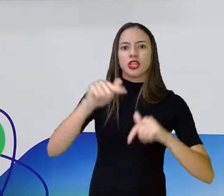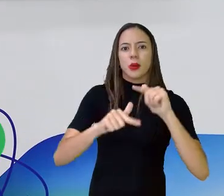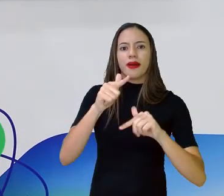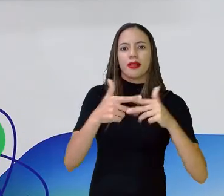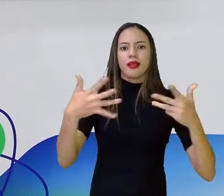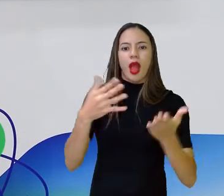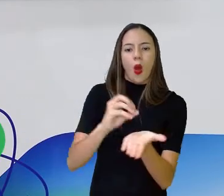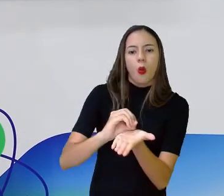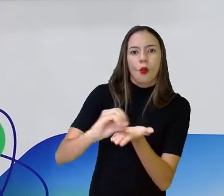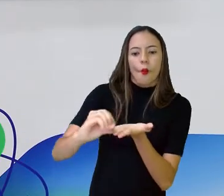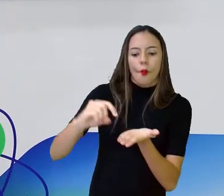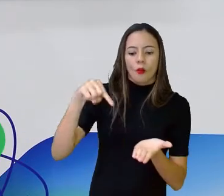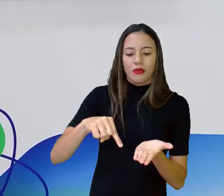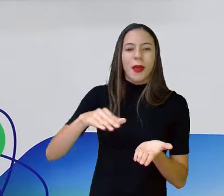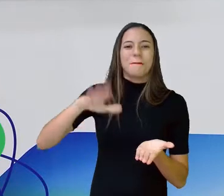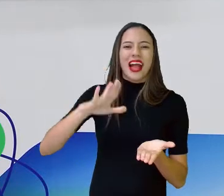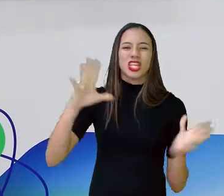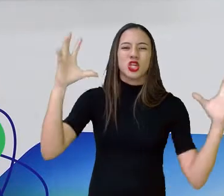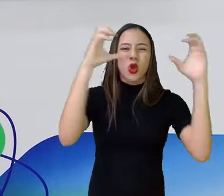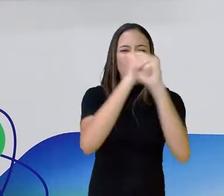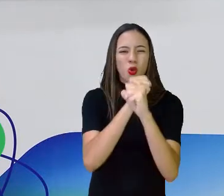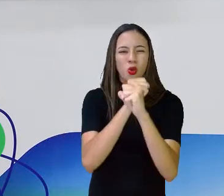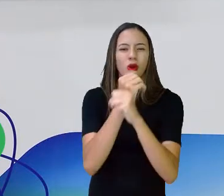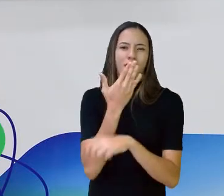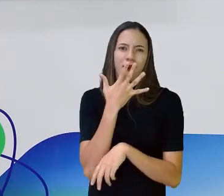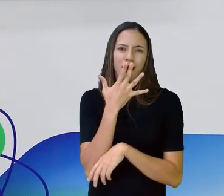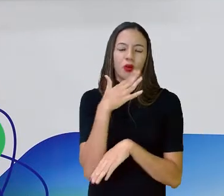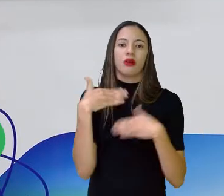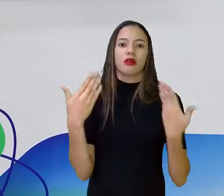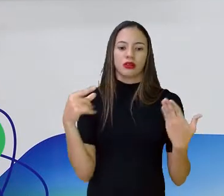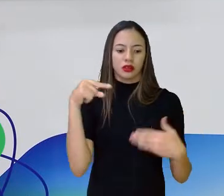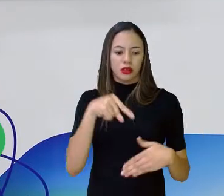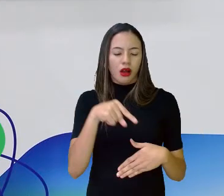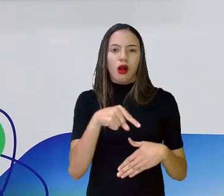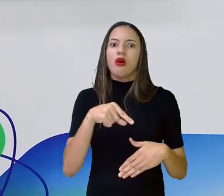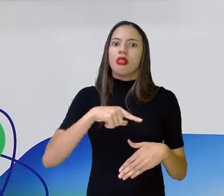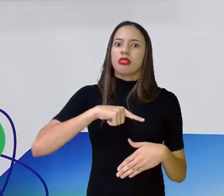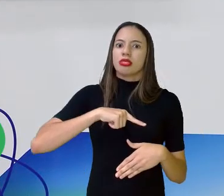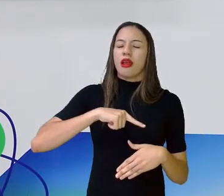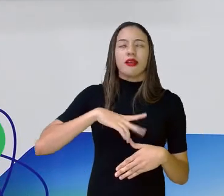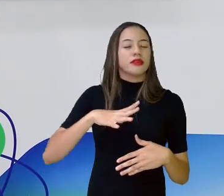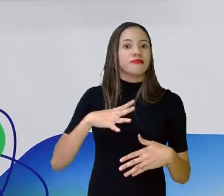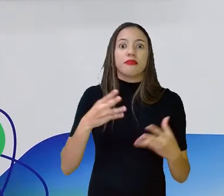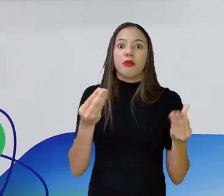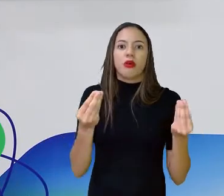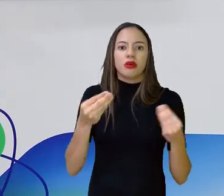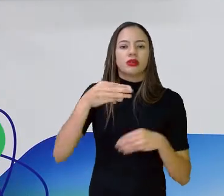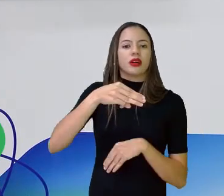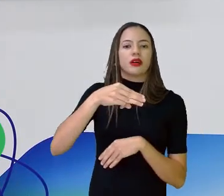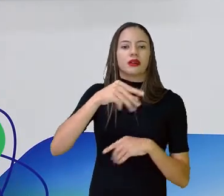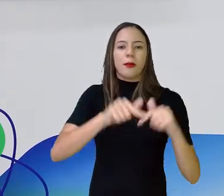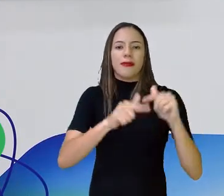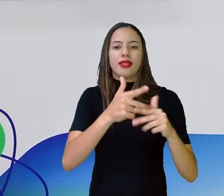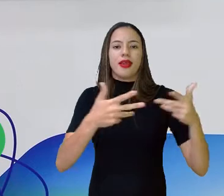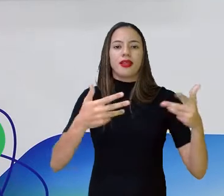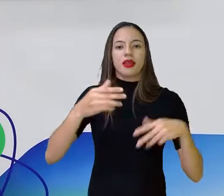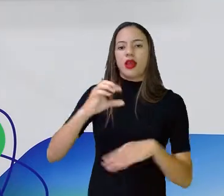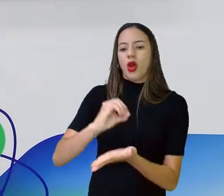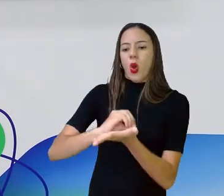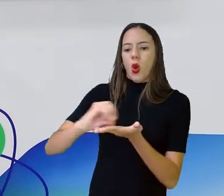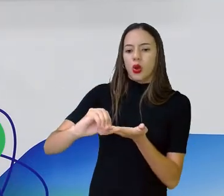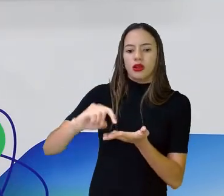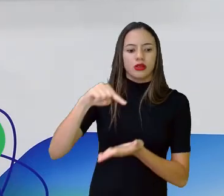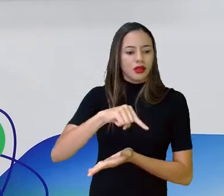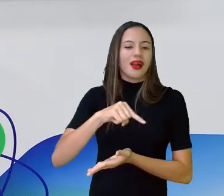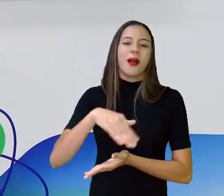mais escura. E é esse solo que apresenta muita matéria orgânica que as pessoas geralmente utilizam para plantar.